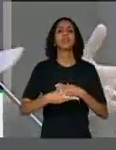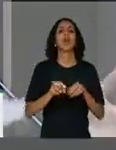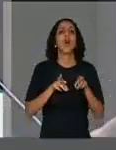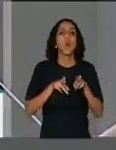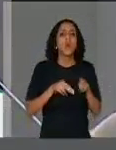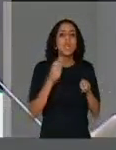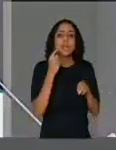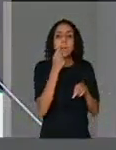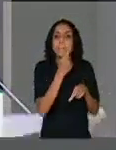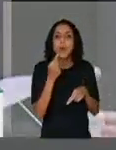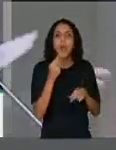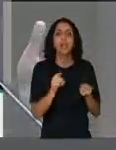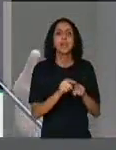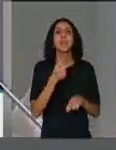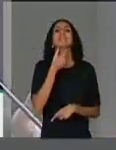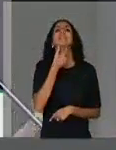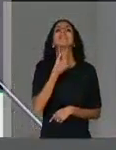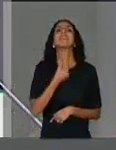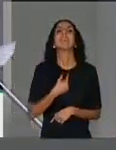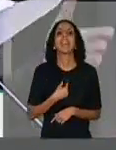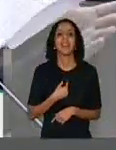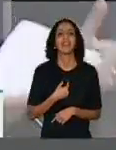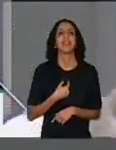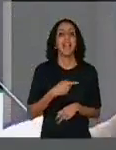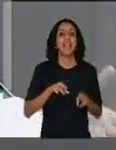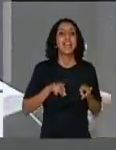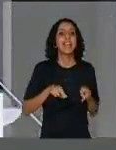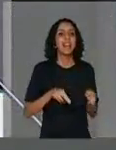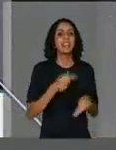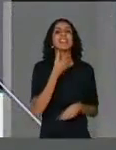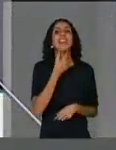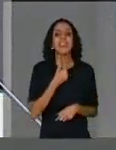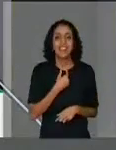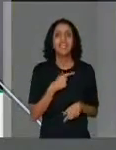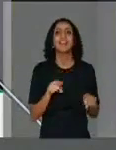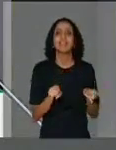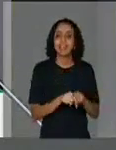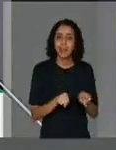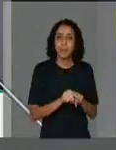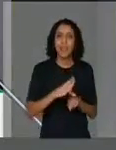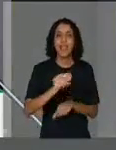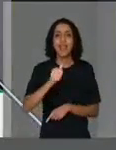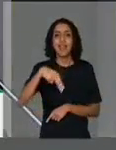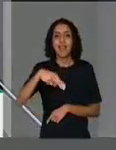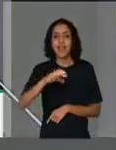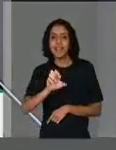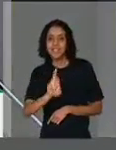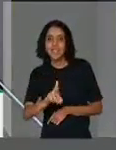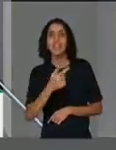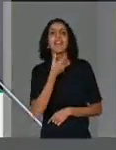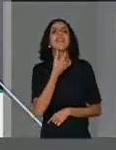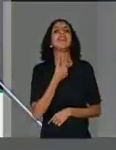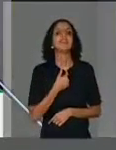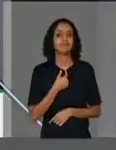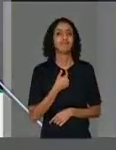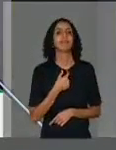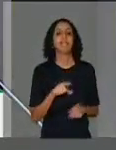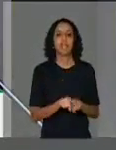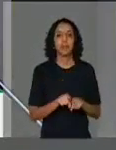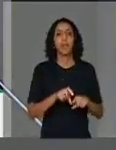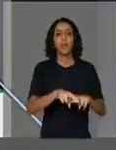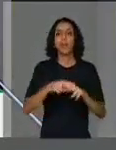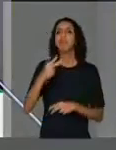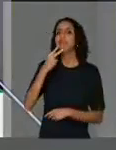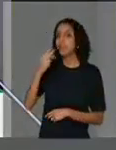boca e de garganta. Portanto, além do câncer de pulmão, câncer de boca, câncer de garganta, que também são muitas vezes provocados